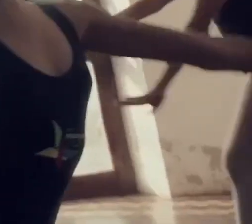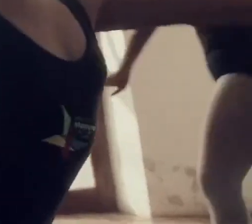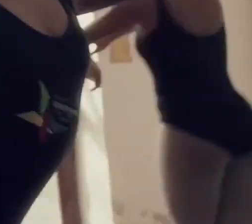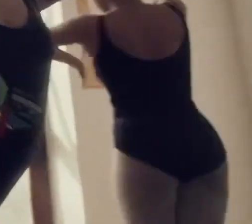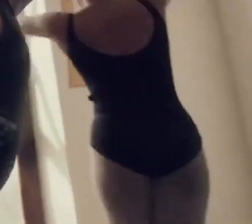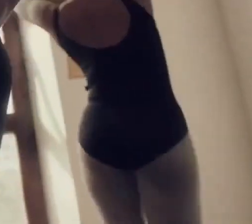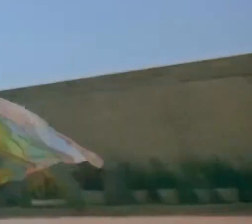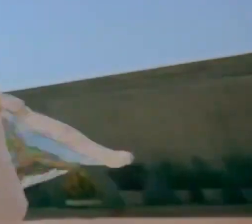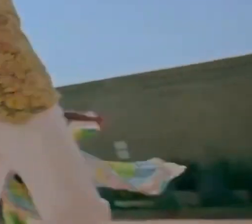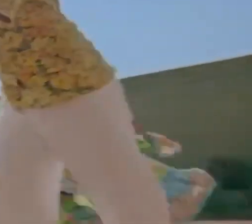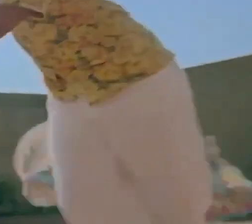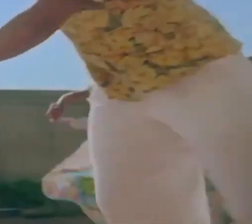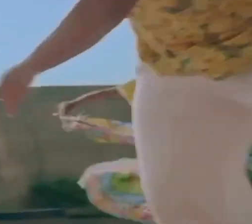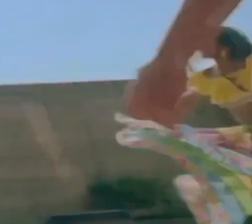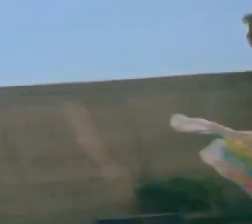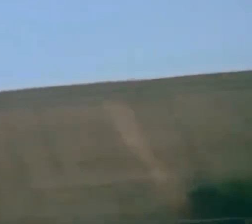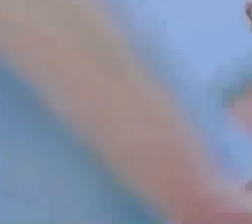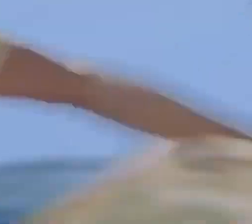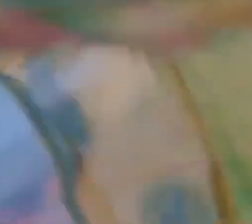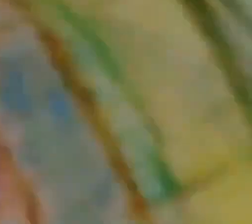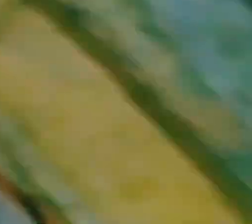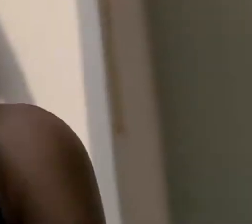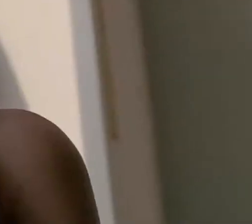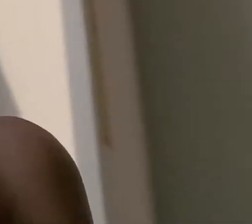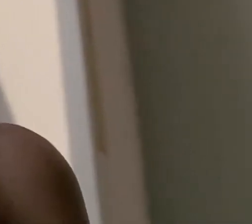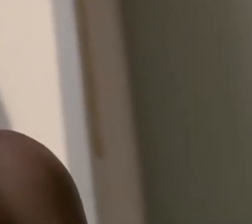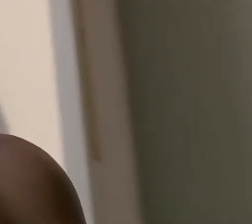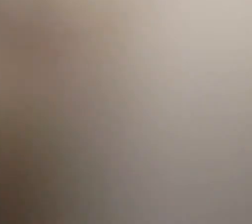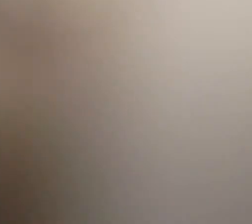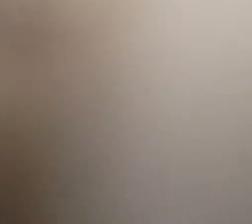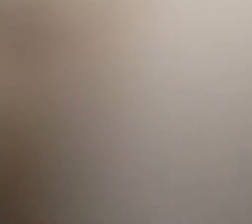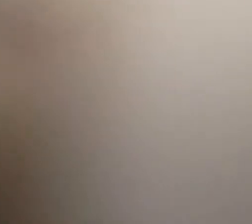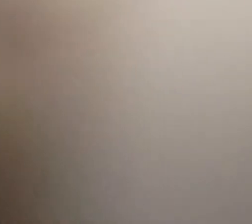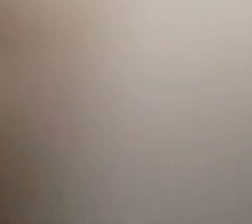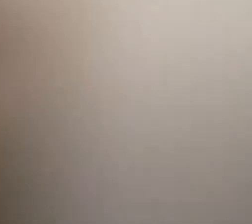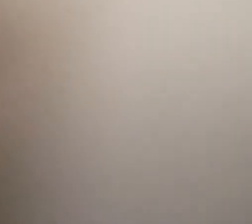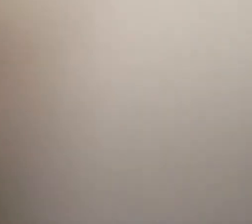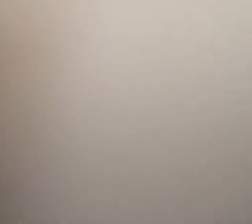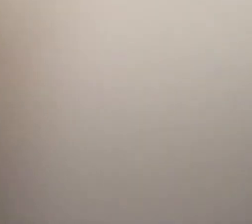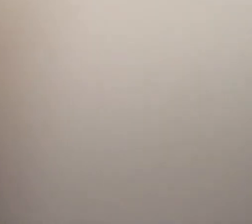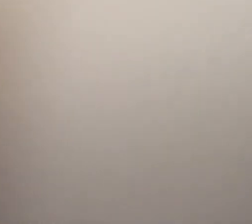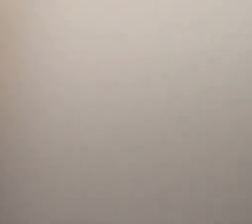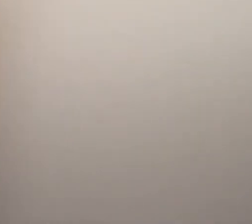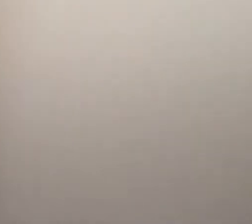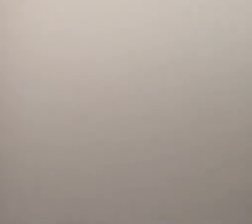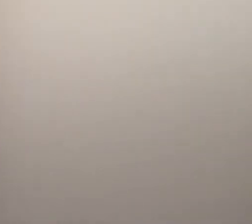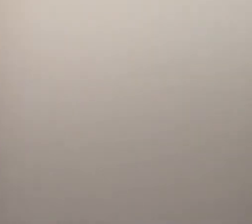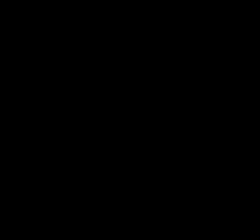está. Apoiando e valorizando nossa cultura, crescemos e evoluímos juntos.